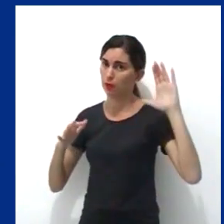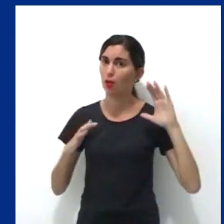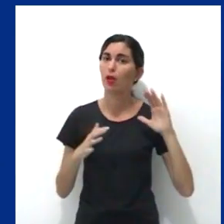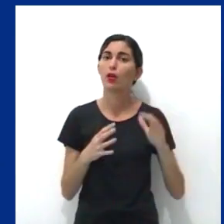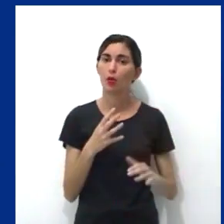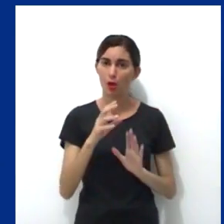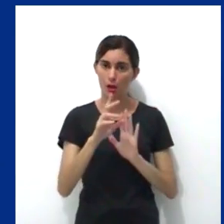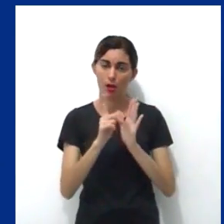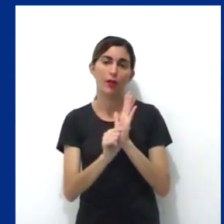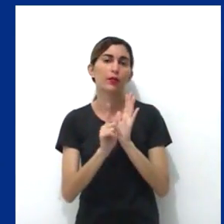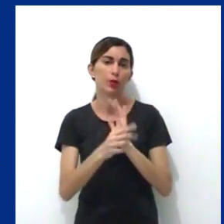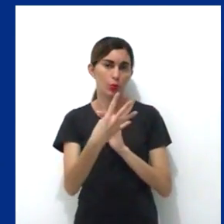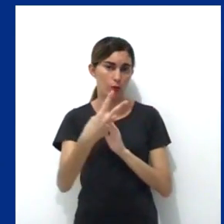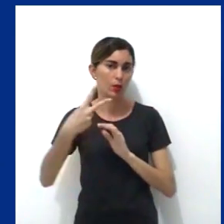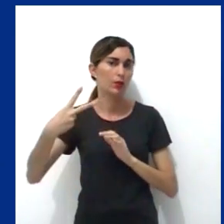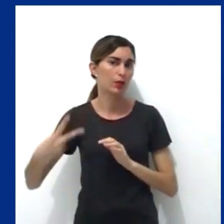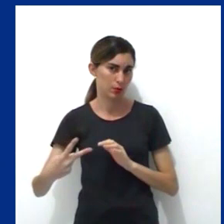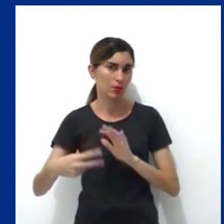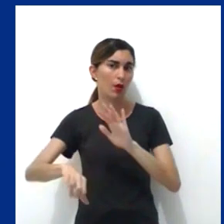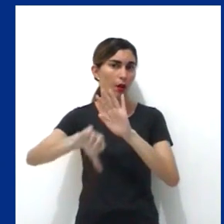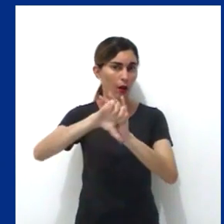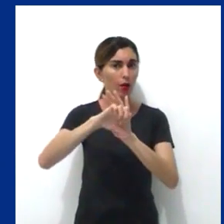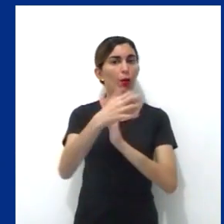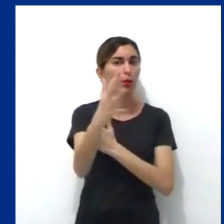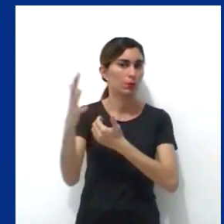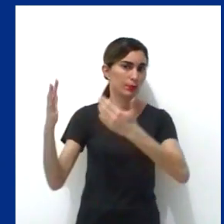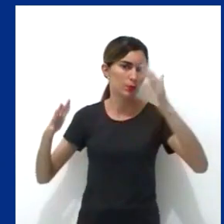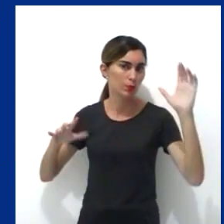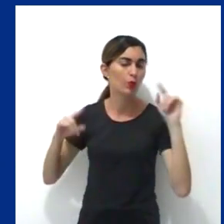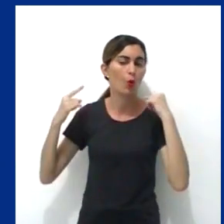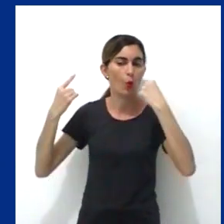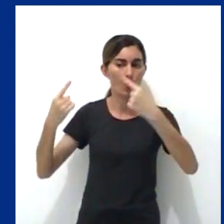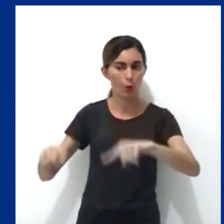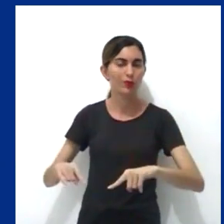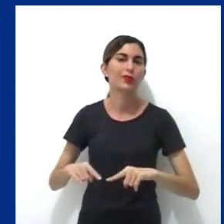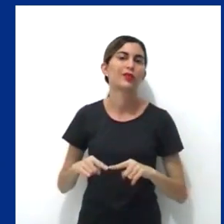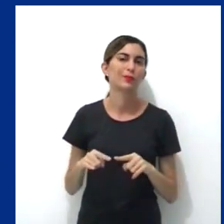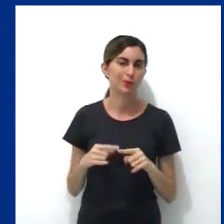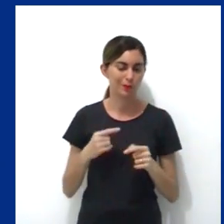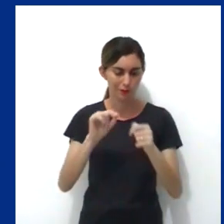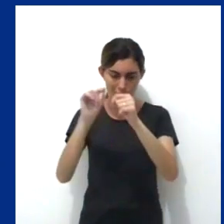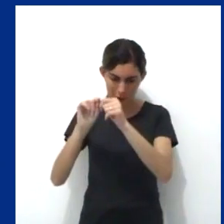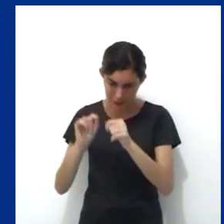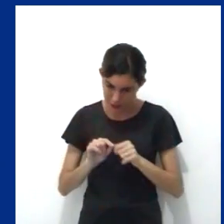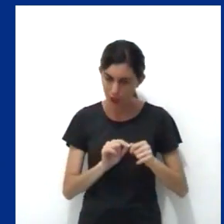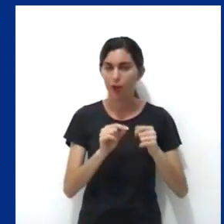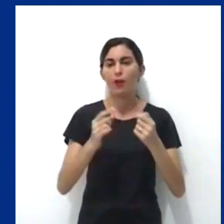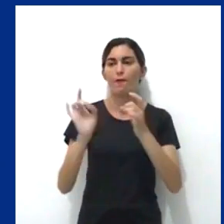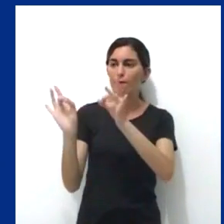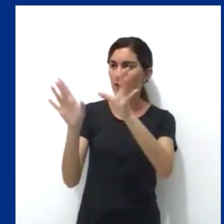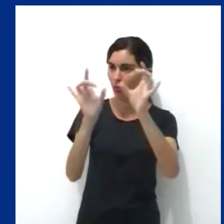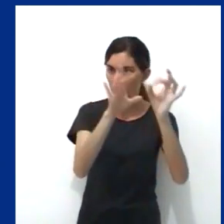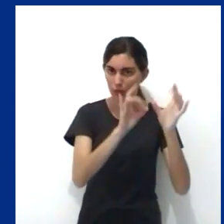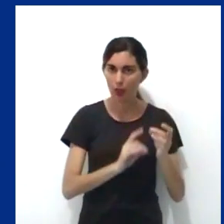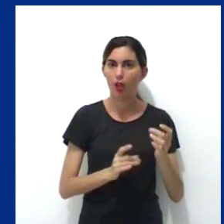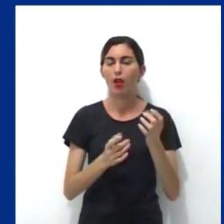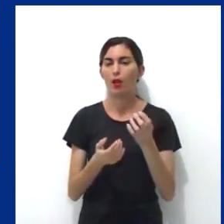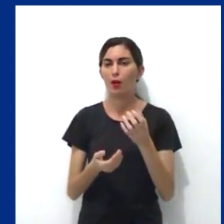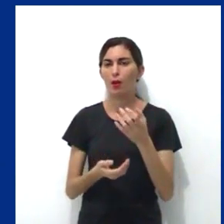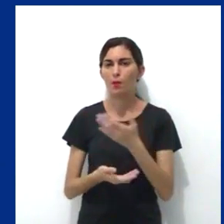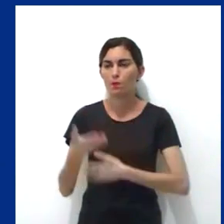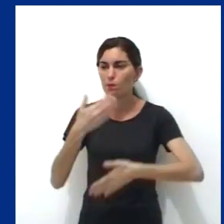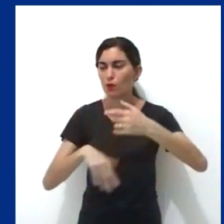dos símbolos usados nas decorações é o balão. É importante, gente, lembrar que soltar balões